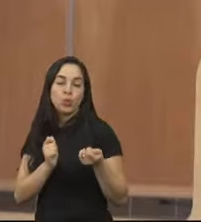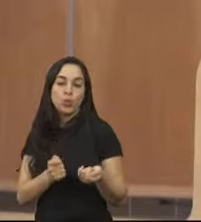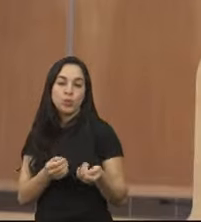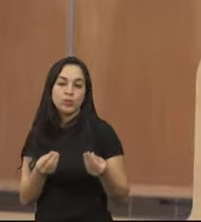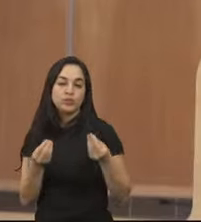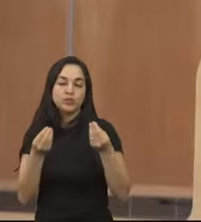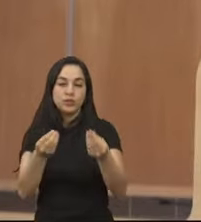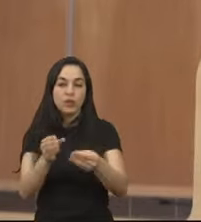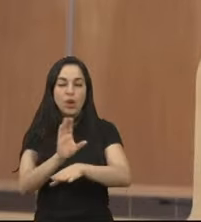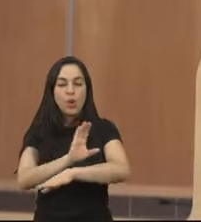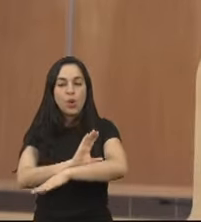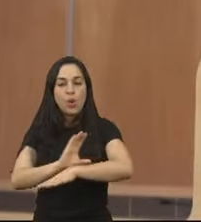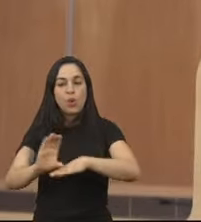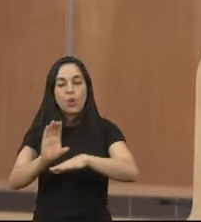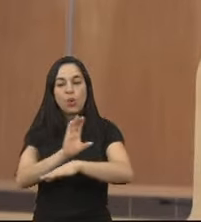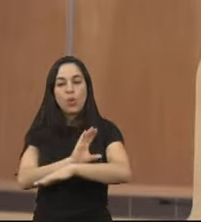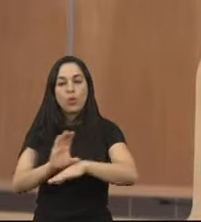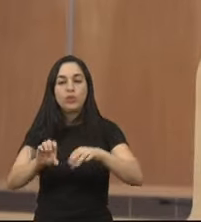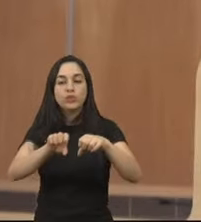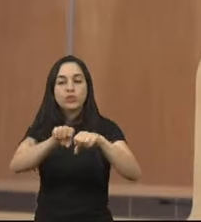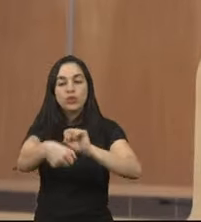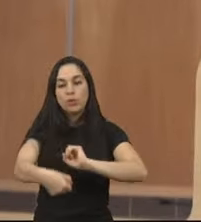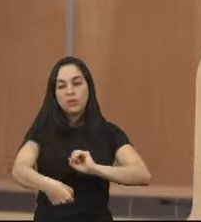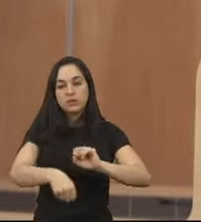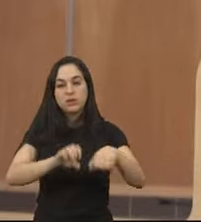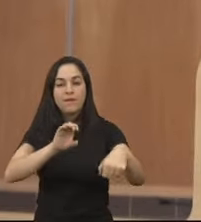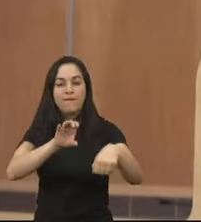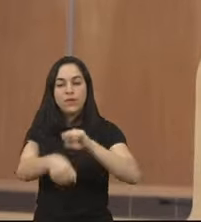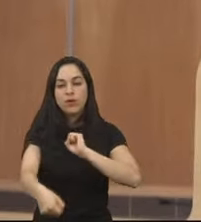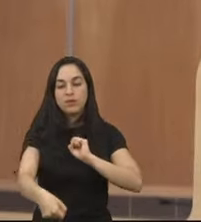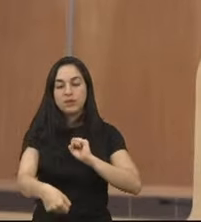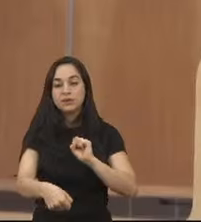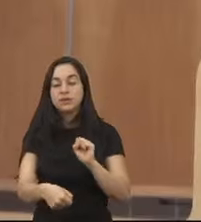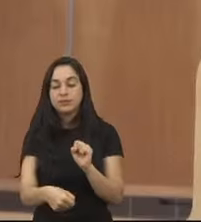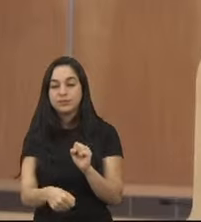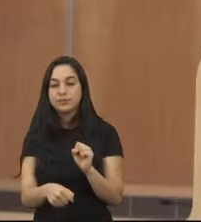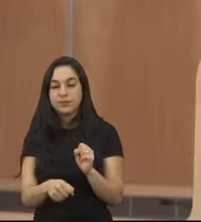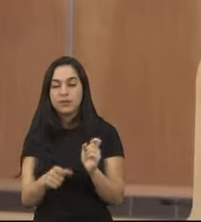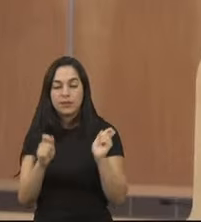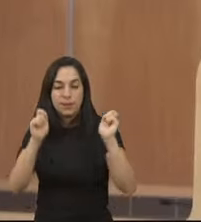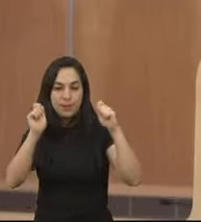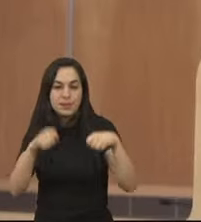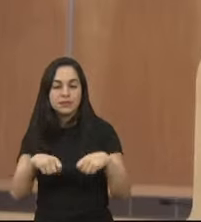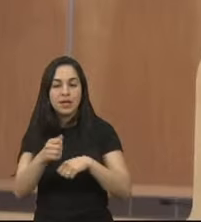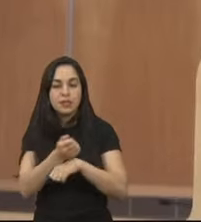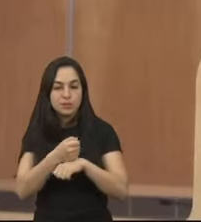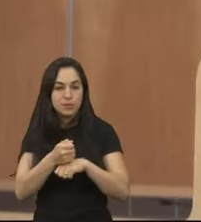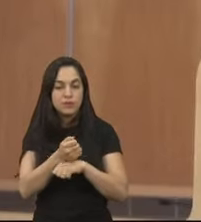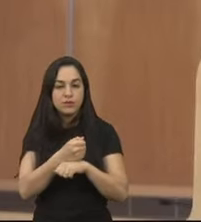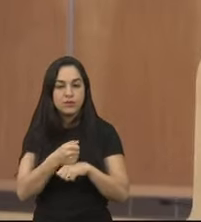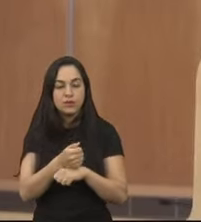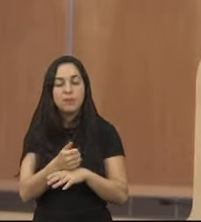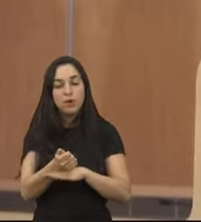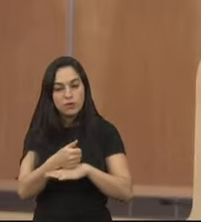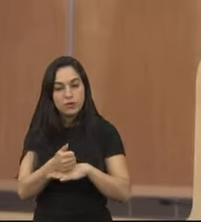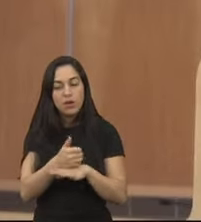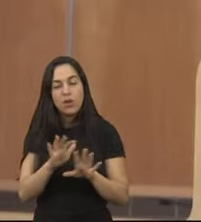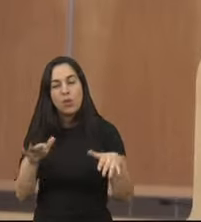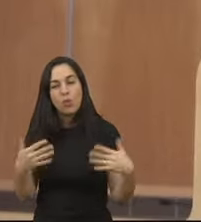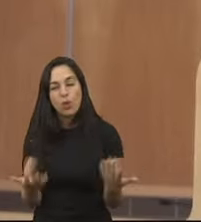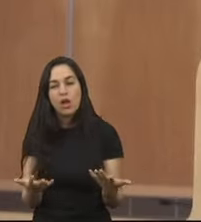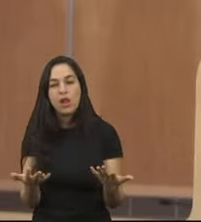oferecendo-lhes cursos de formação e qualificação profissional, quando a licença da atividade cessa, devido